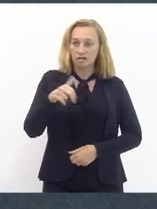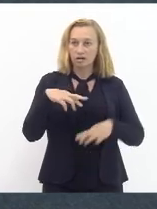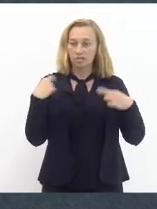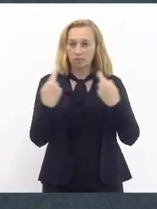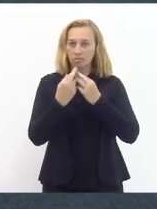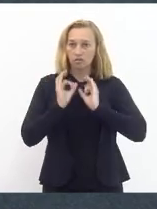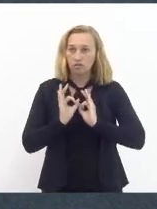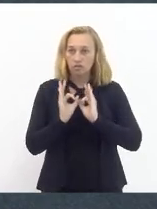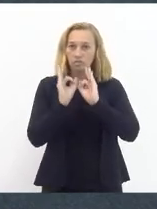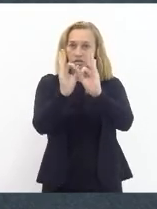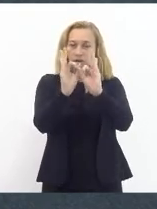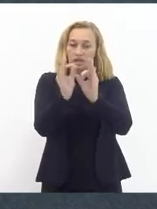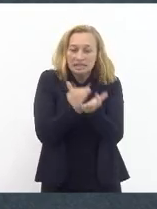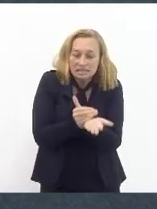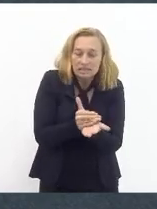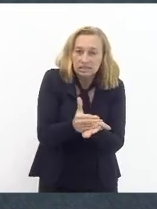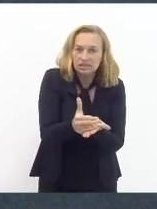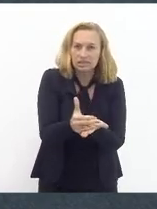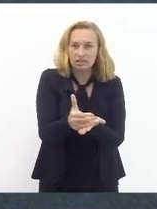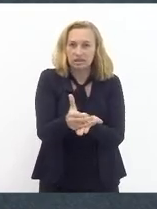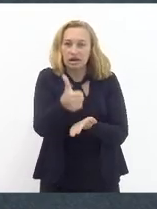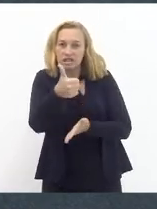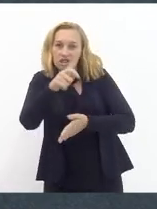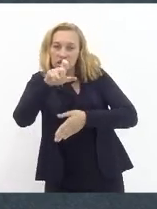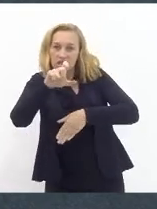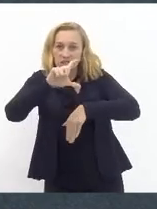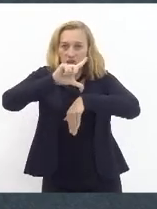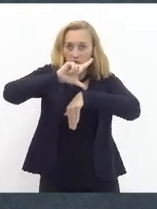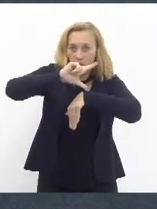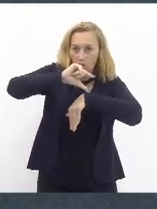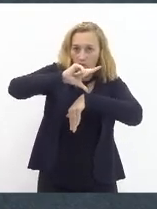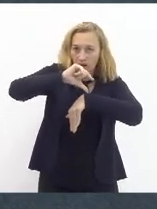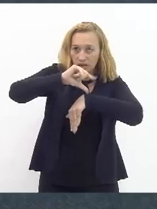extraordinária, que, iniciada às